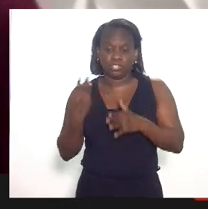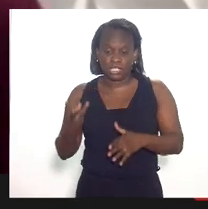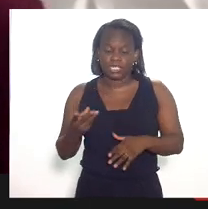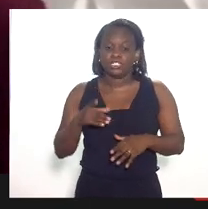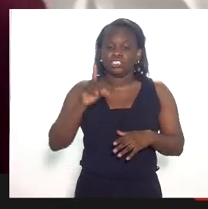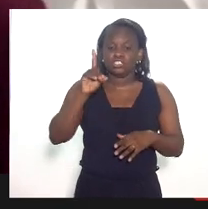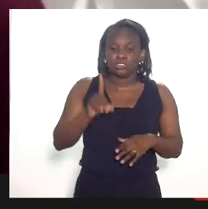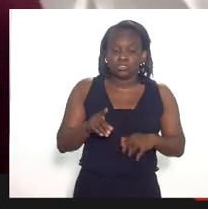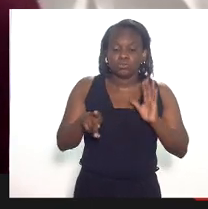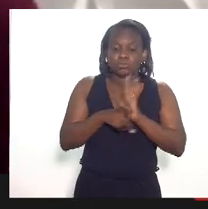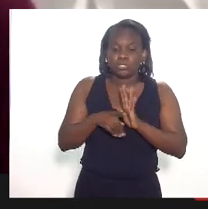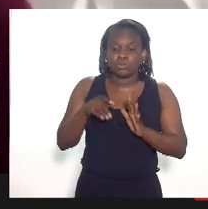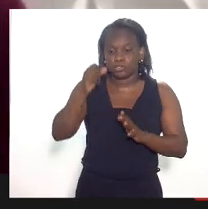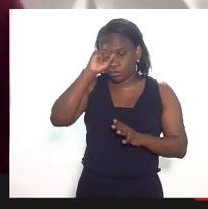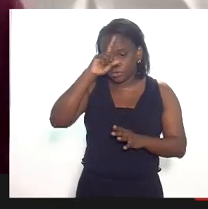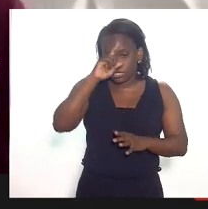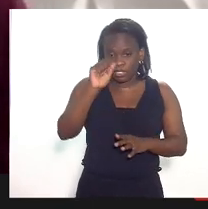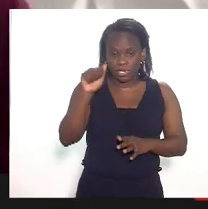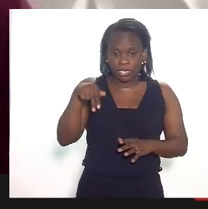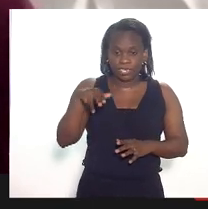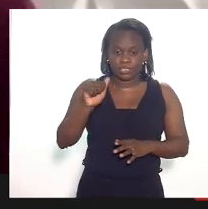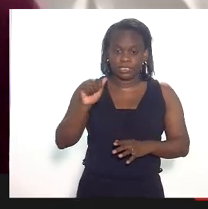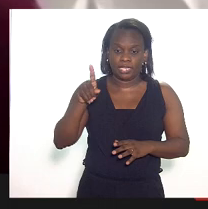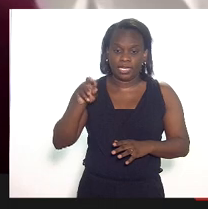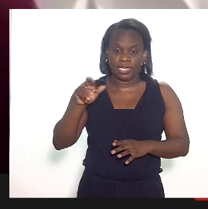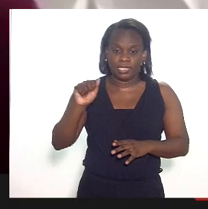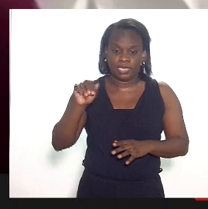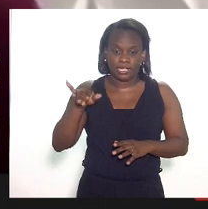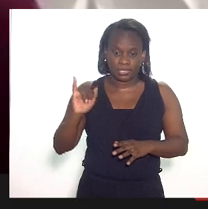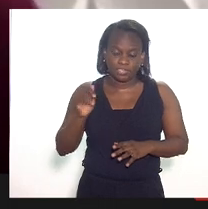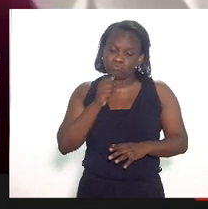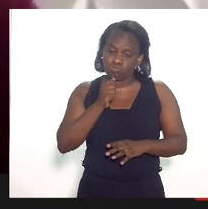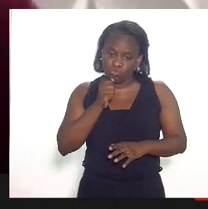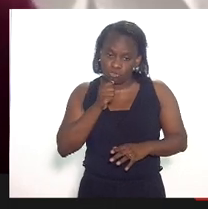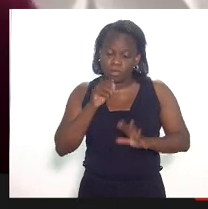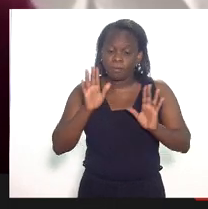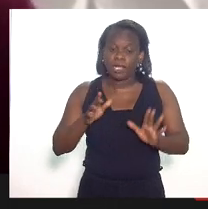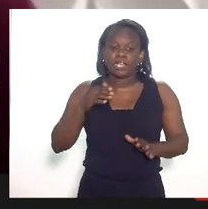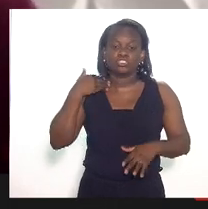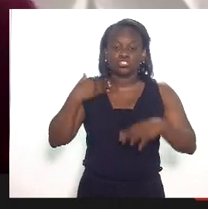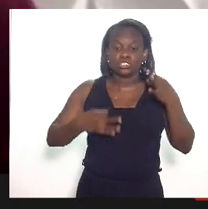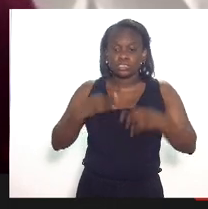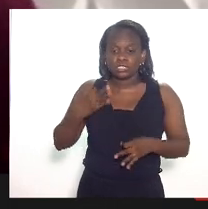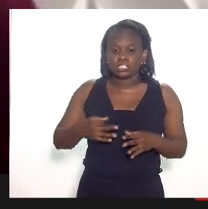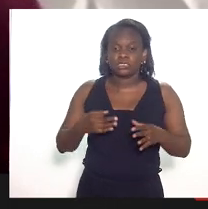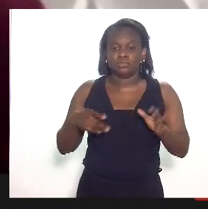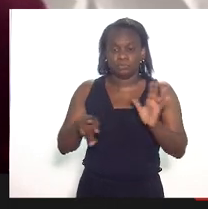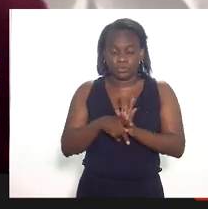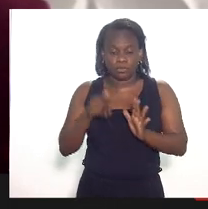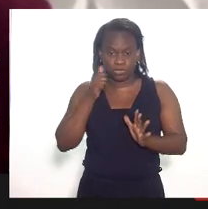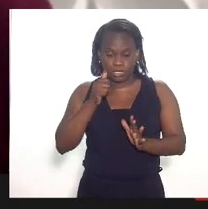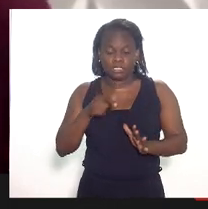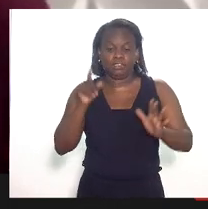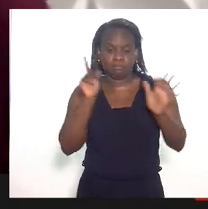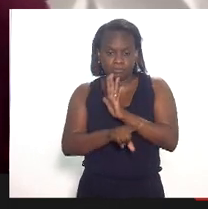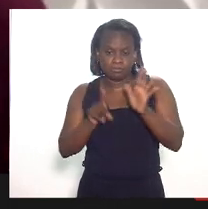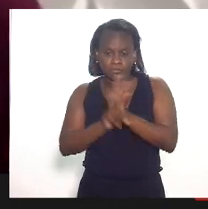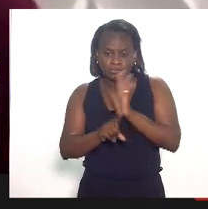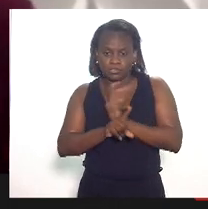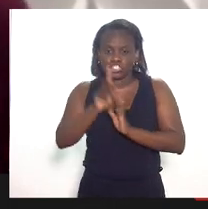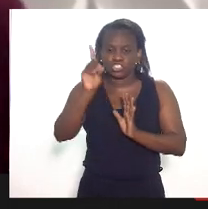do Hospital do Andaraí, mas a juíza do feito indagou individualmente a todos os diretores